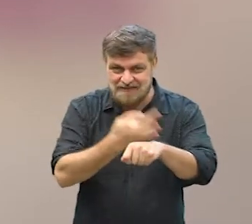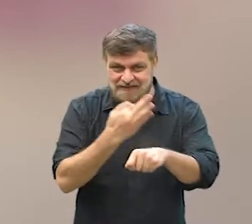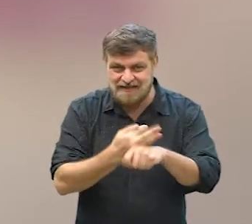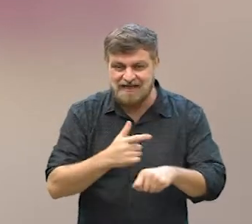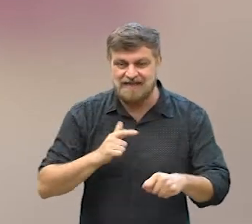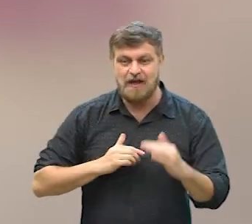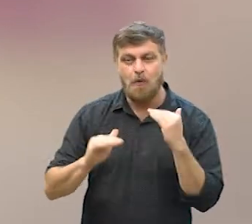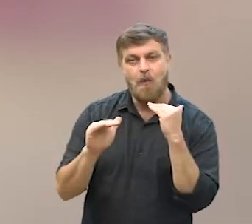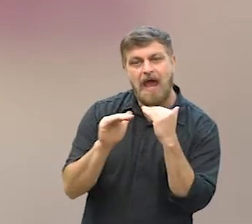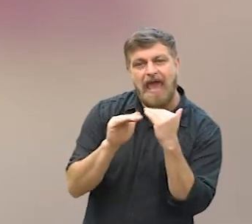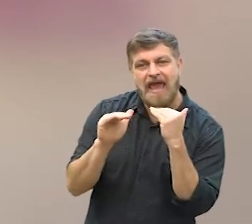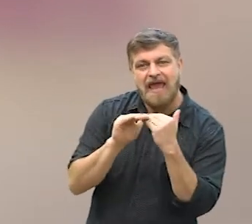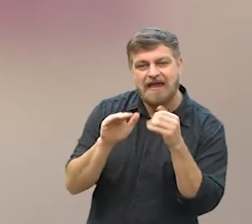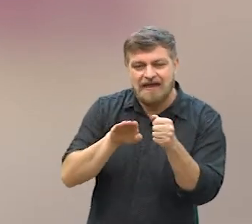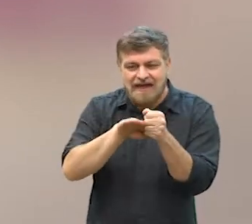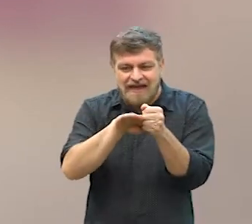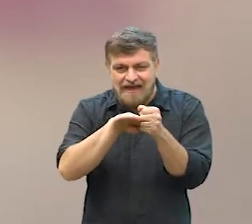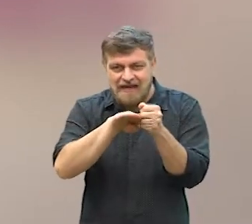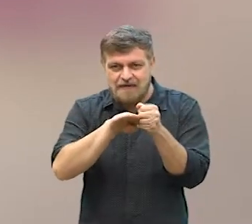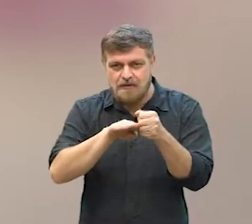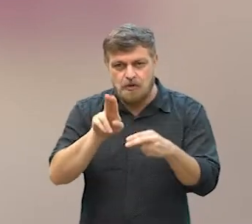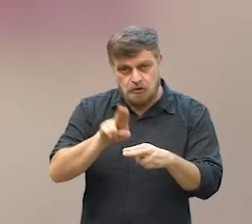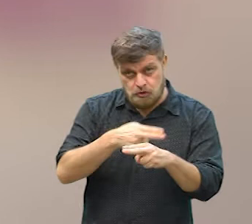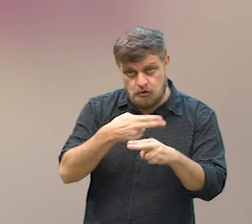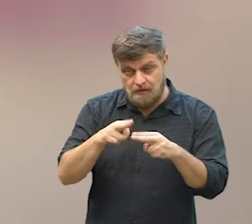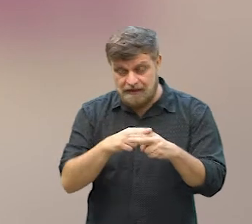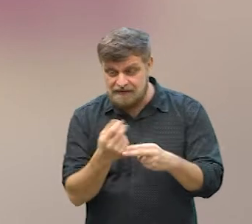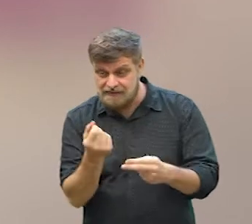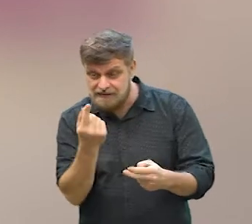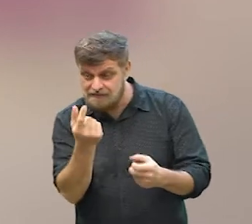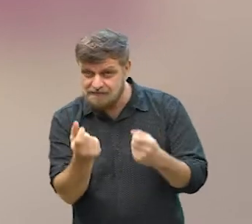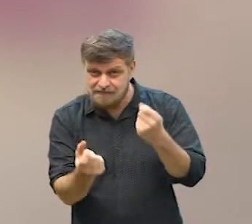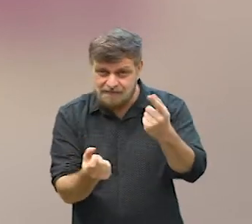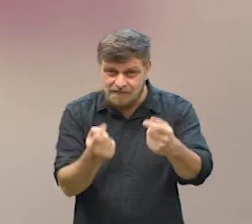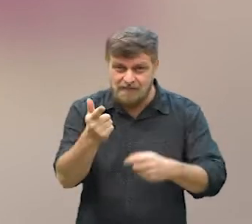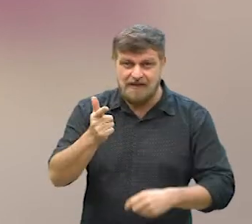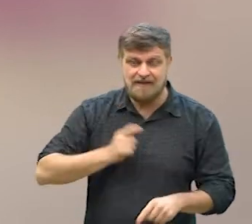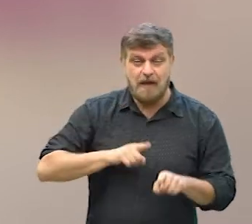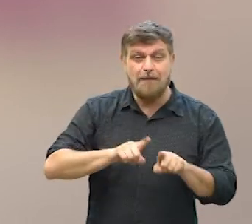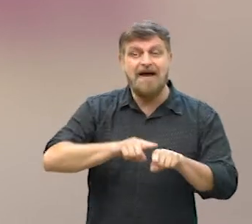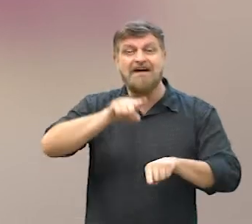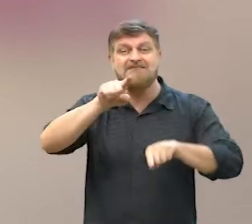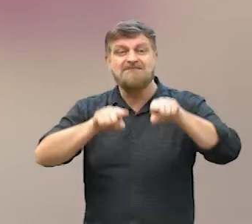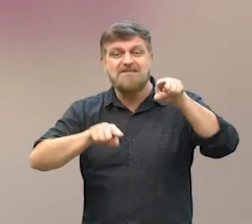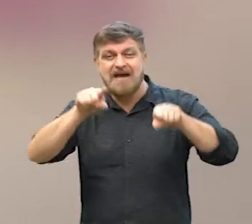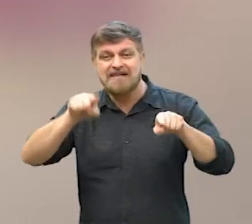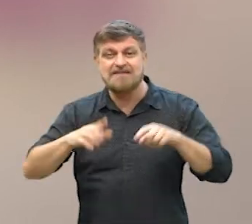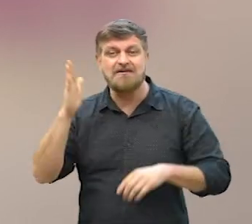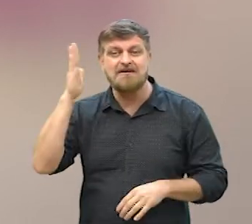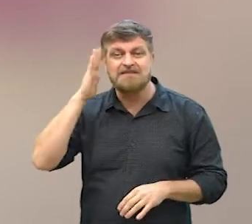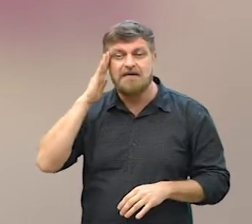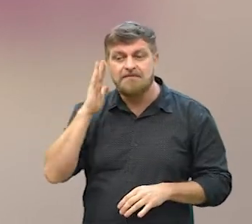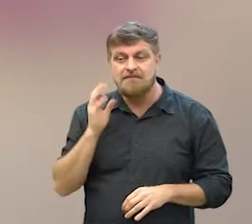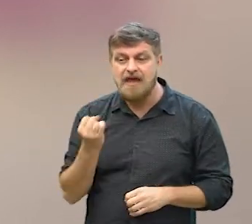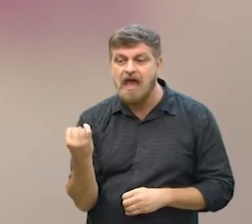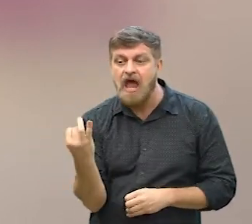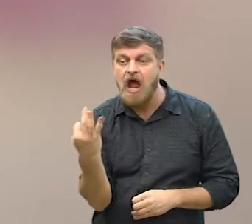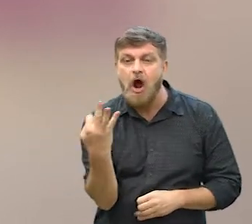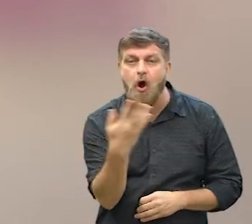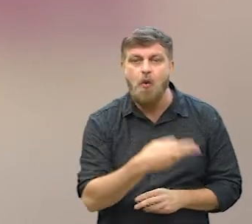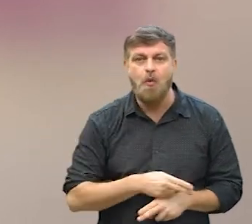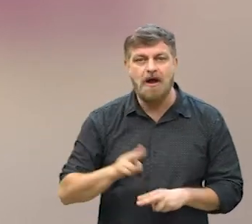um equilíbrio nessa quantidade. Você pode comer o chocolate? Você pode comer, mas tudo é uma variedade. Qual